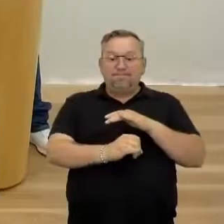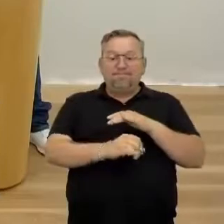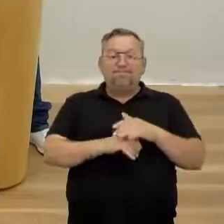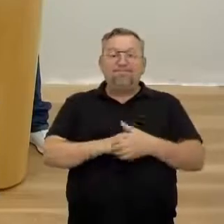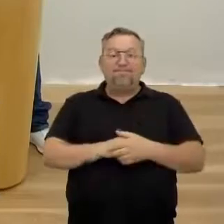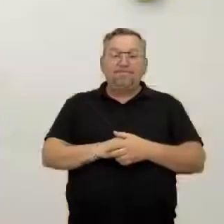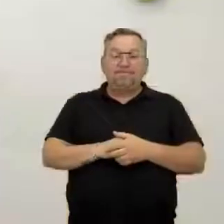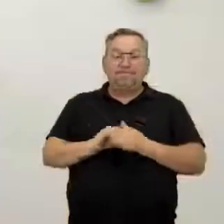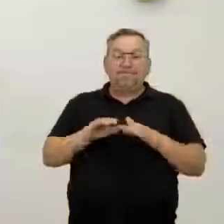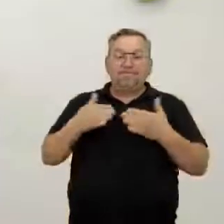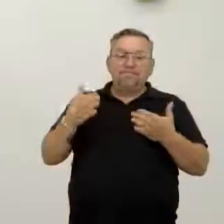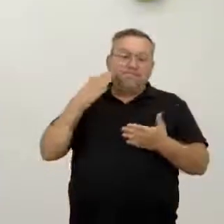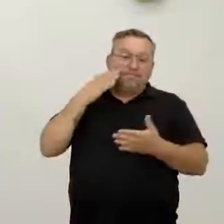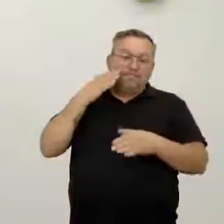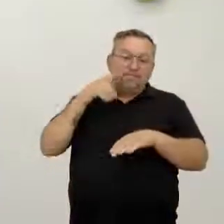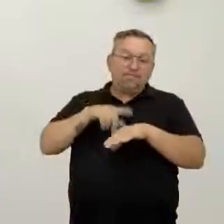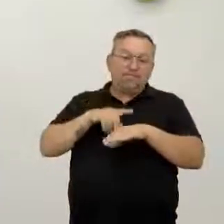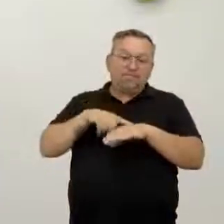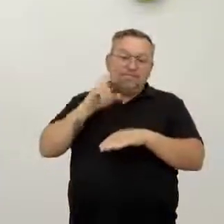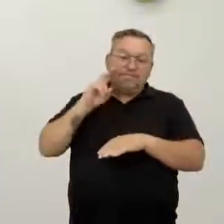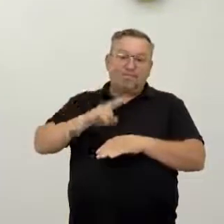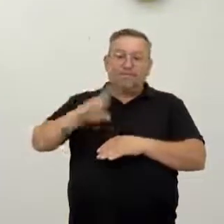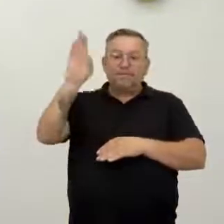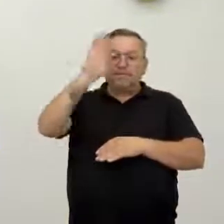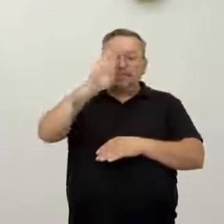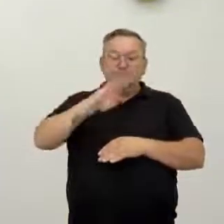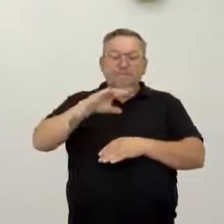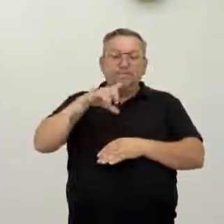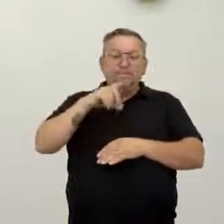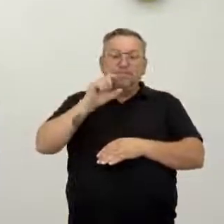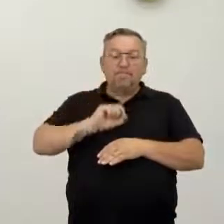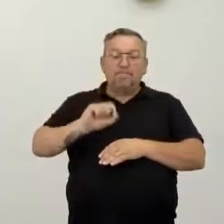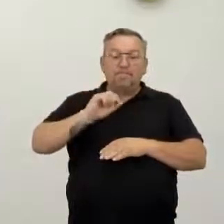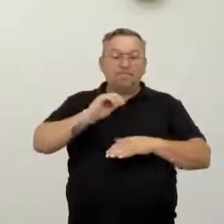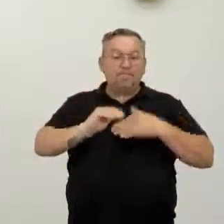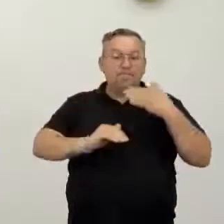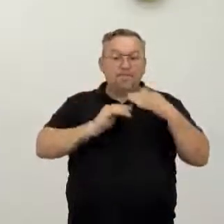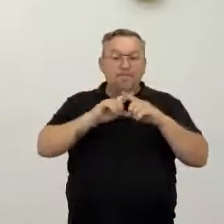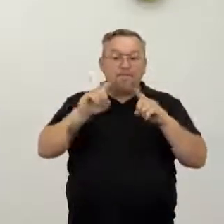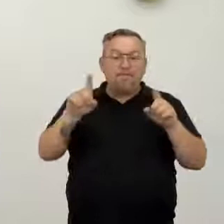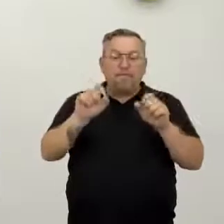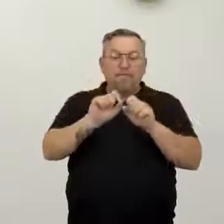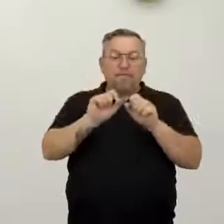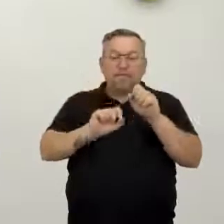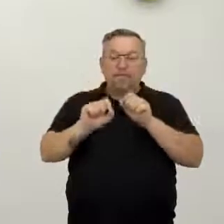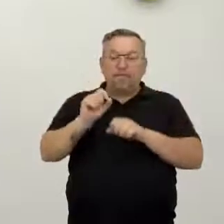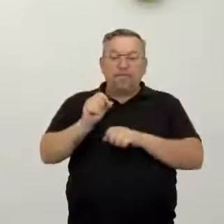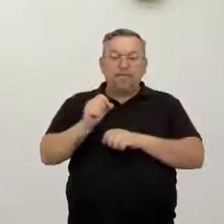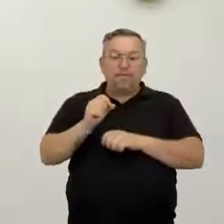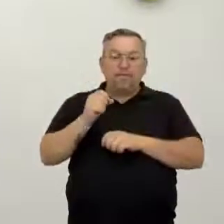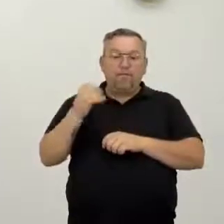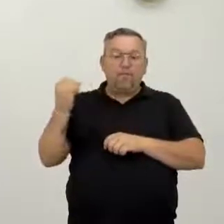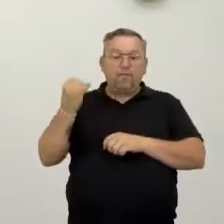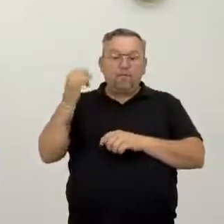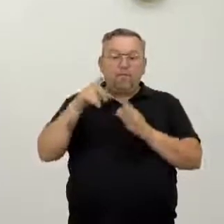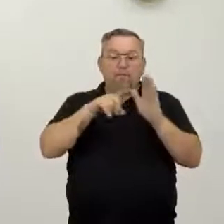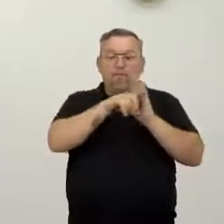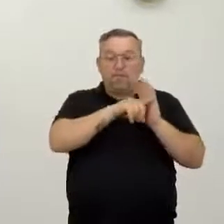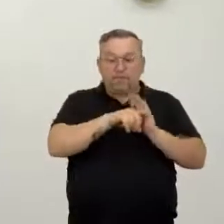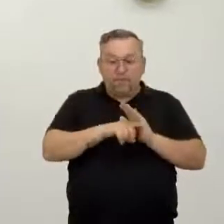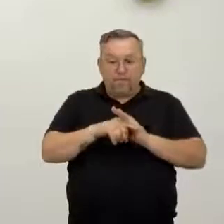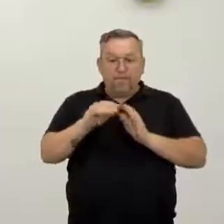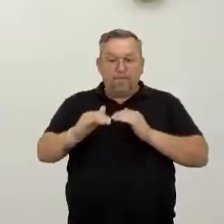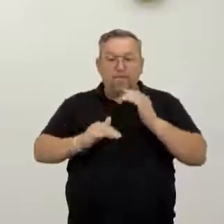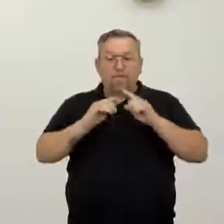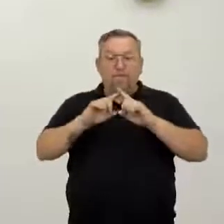né, com o passar do tempo, a gente vai ver aqui no Brasil, está aquém aí do desenvolvimento através de valores na pesquisa e